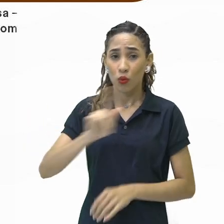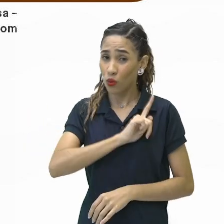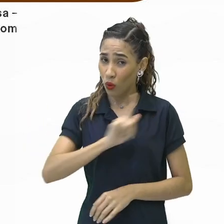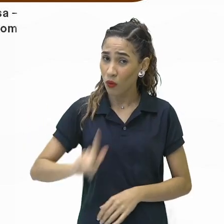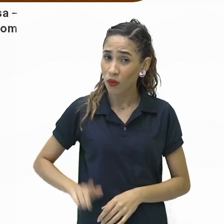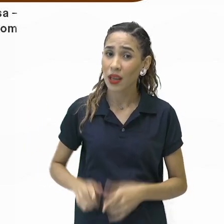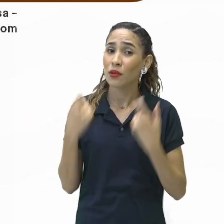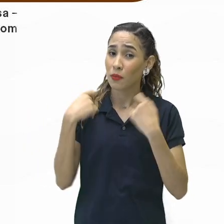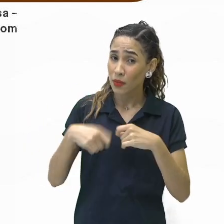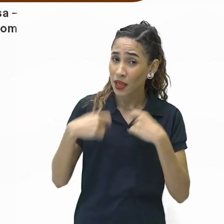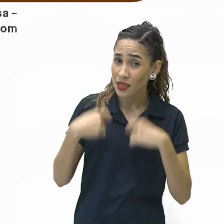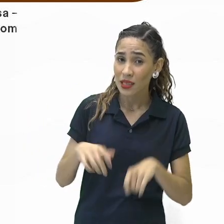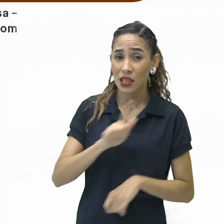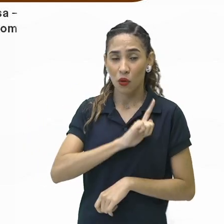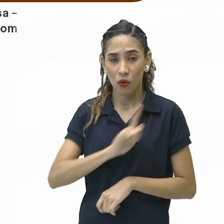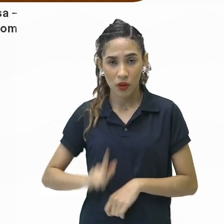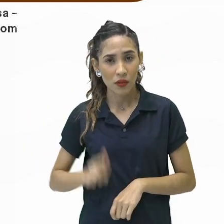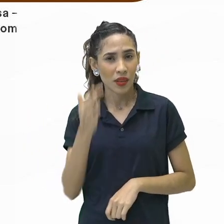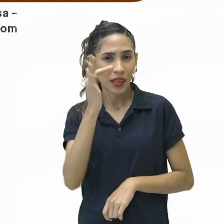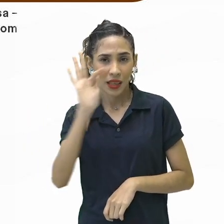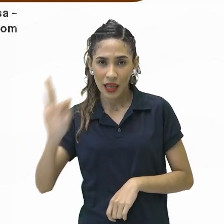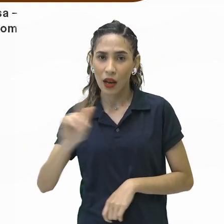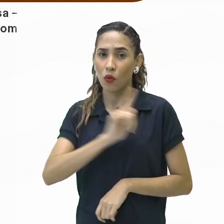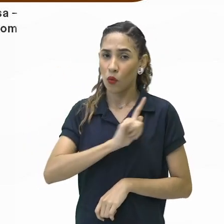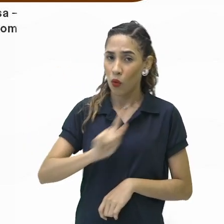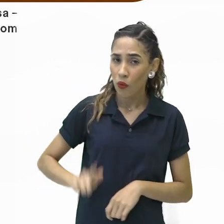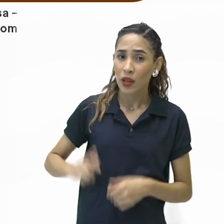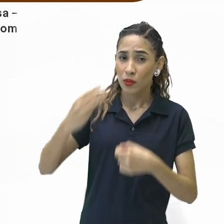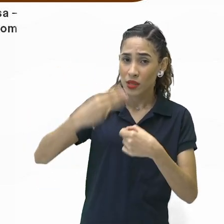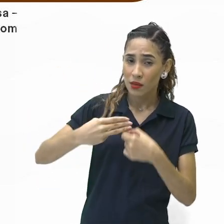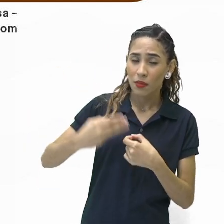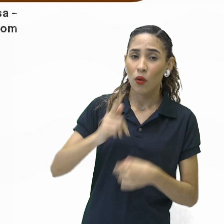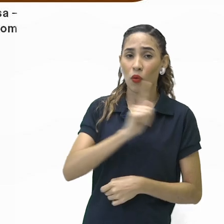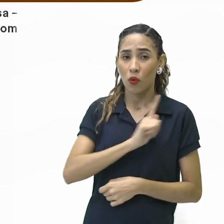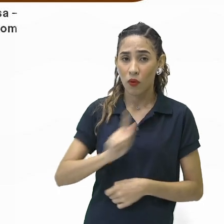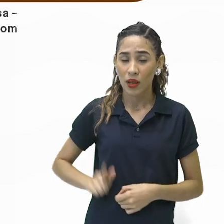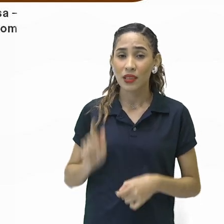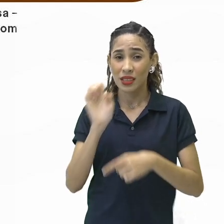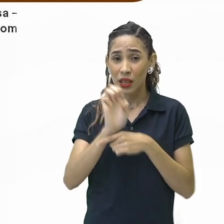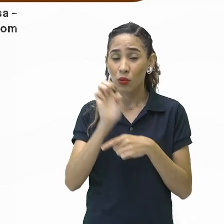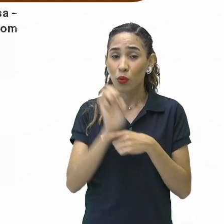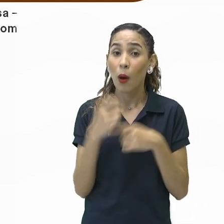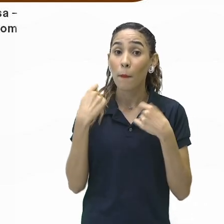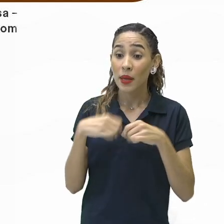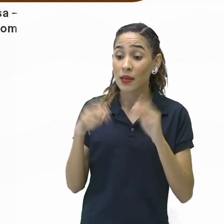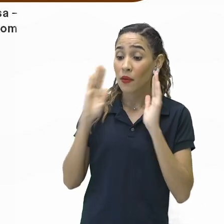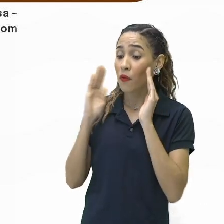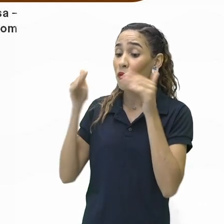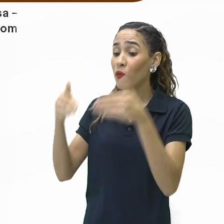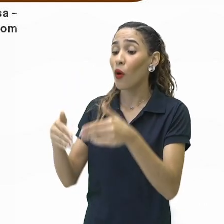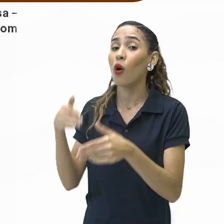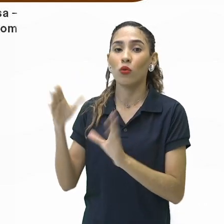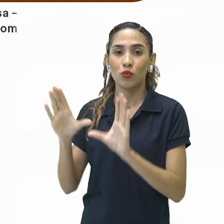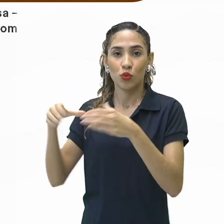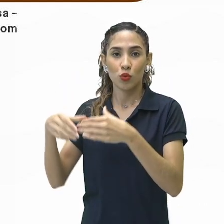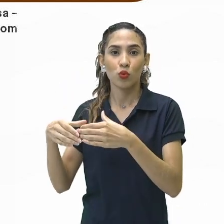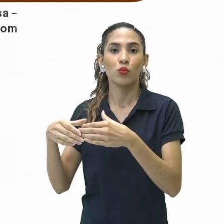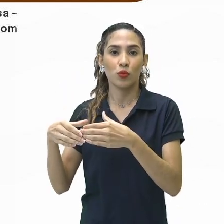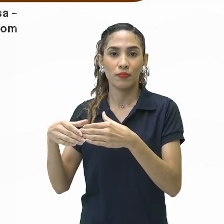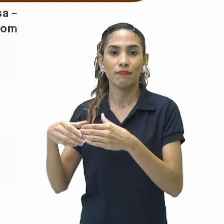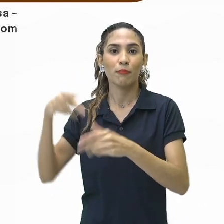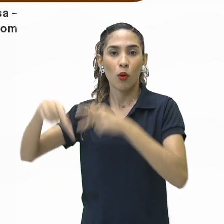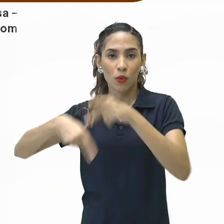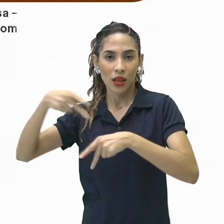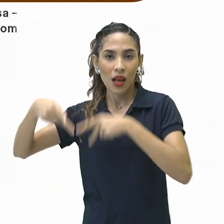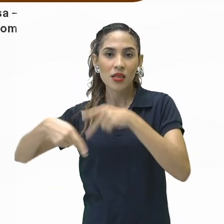governo federal quanto o governo estadual, o governo municipal tem que ter preocupações com essa população aí da qual ela está governando, né? Não